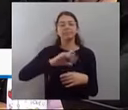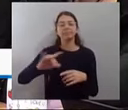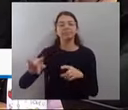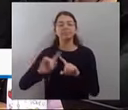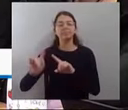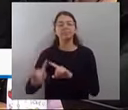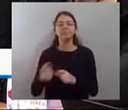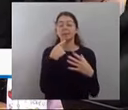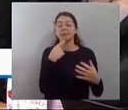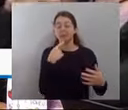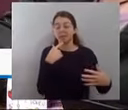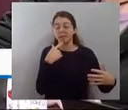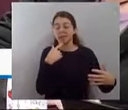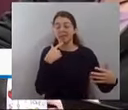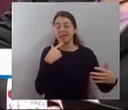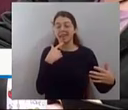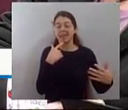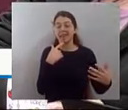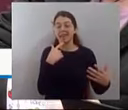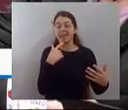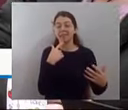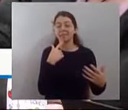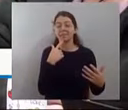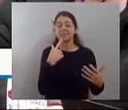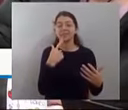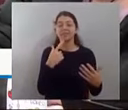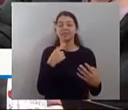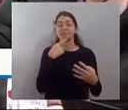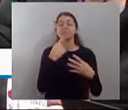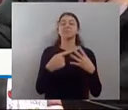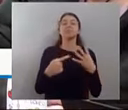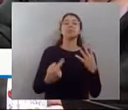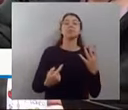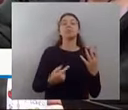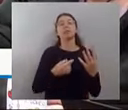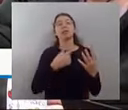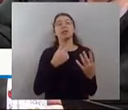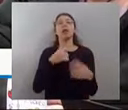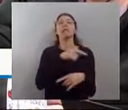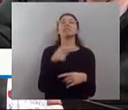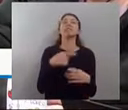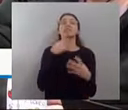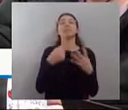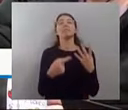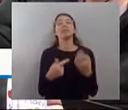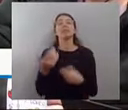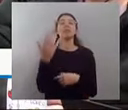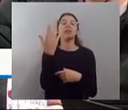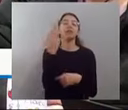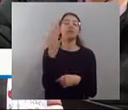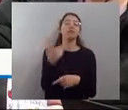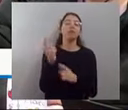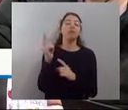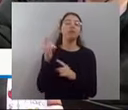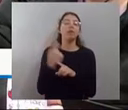nada serve o Sr. Presidente vir alegações de demagogia de que já planta oliveira, já produz azeite, vinho e que vai fazer também